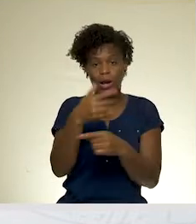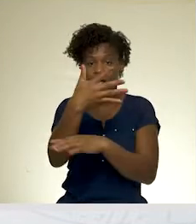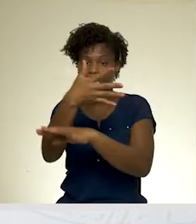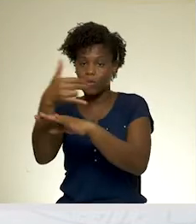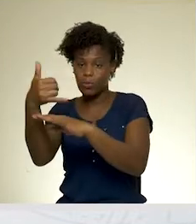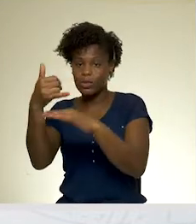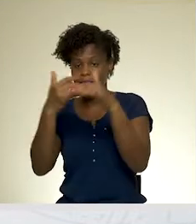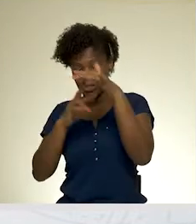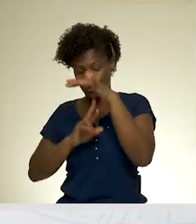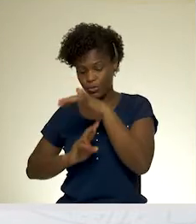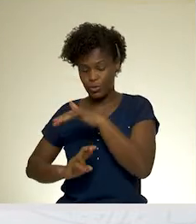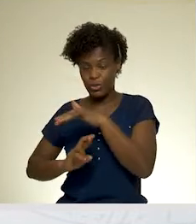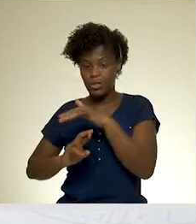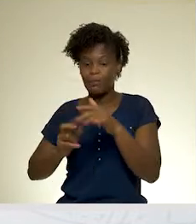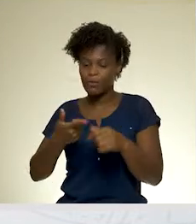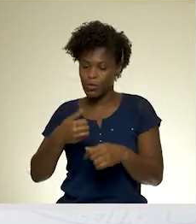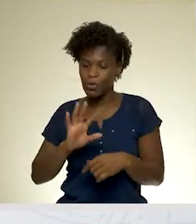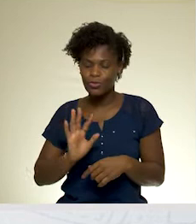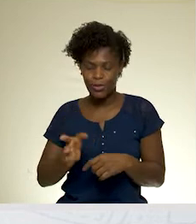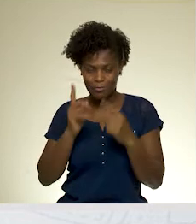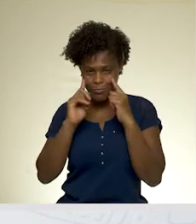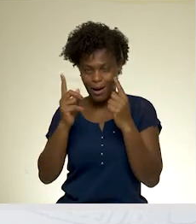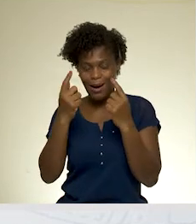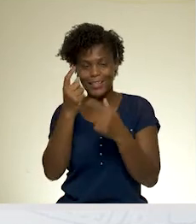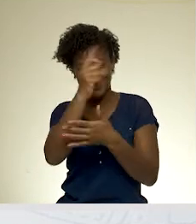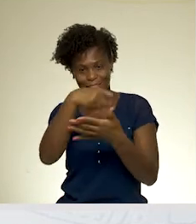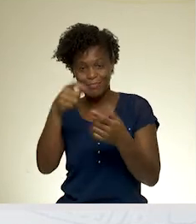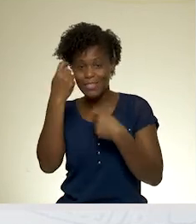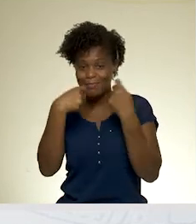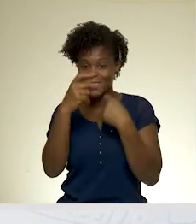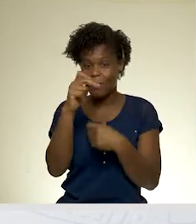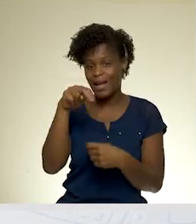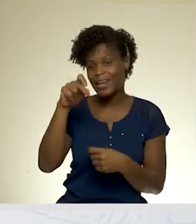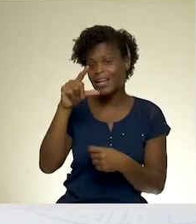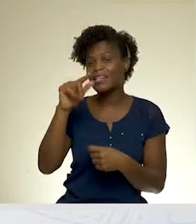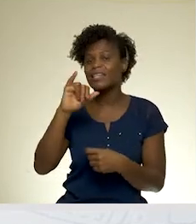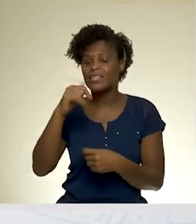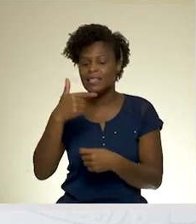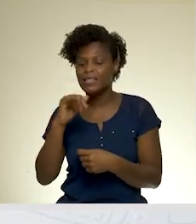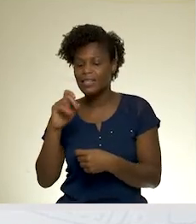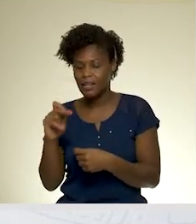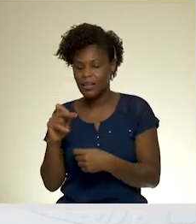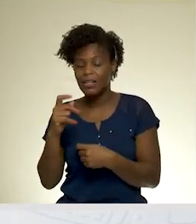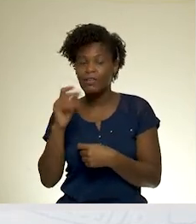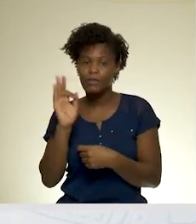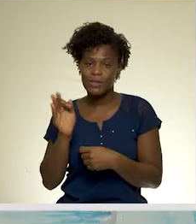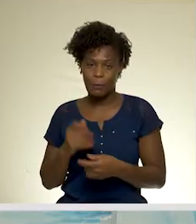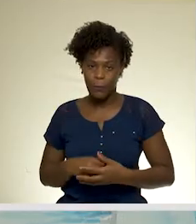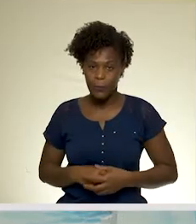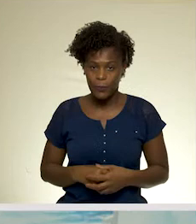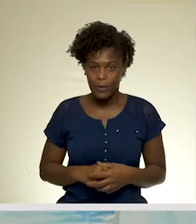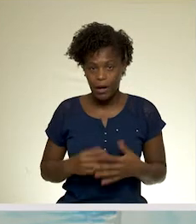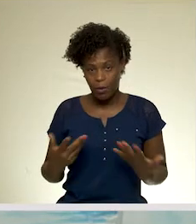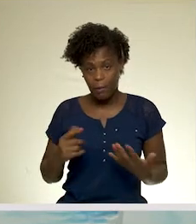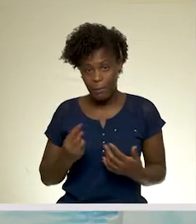x. Sendo assim, acabamos de escrever a expressão analítica da função.